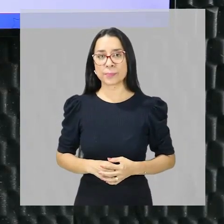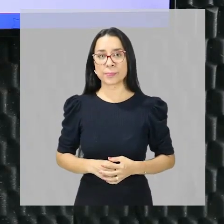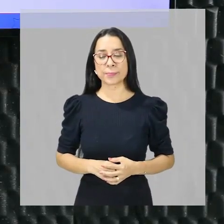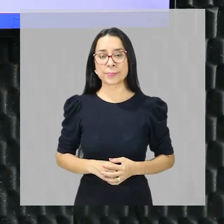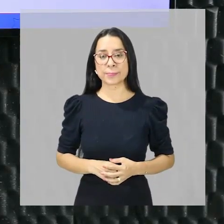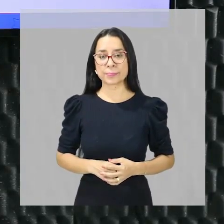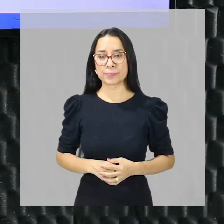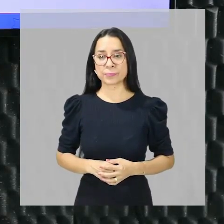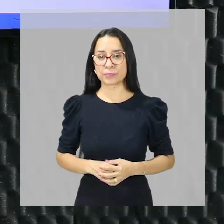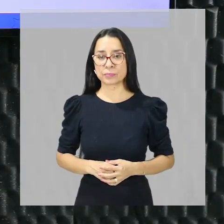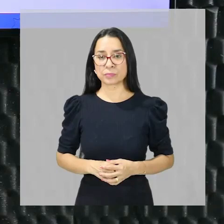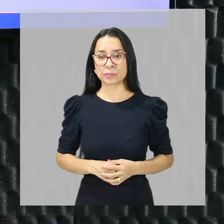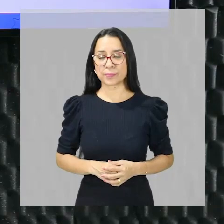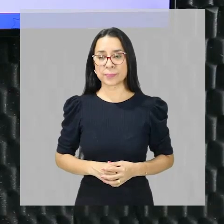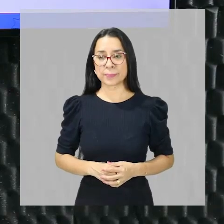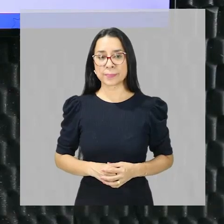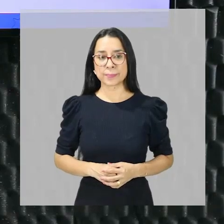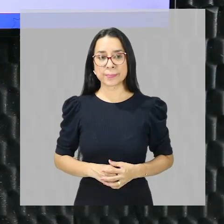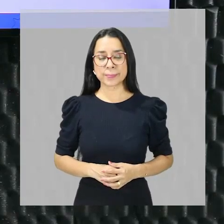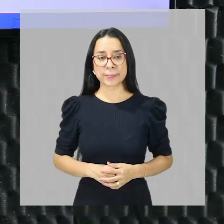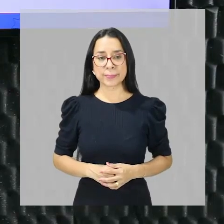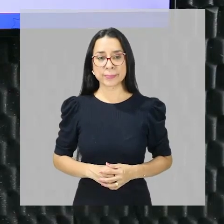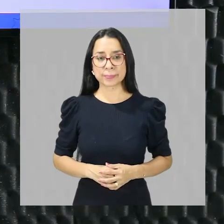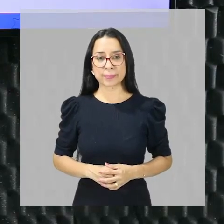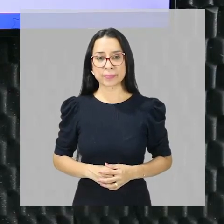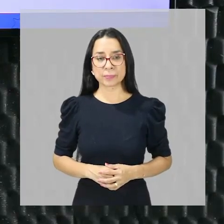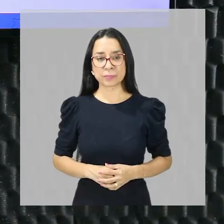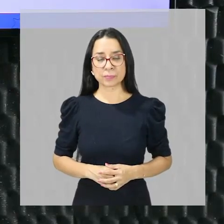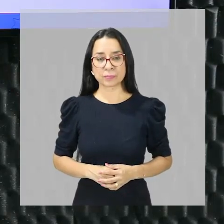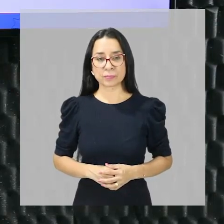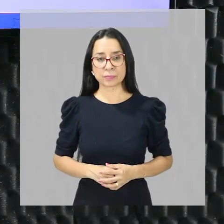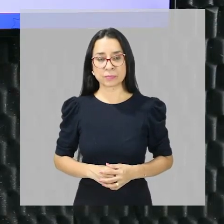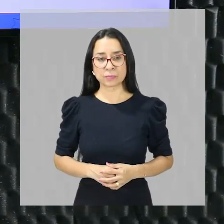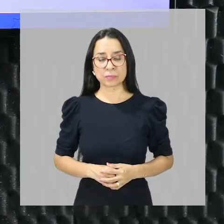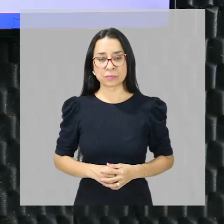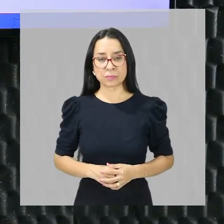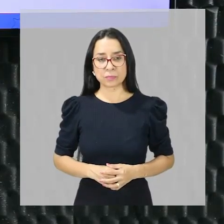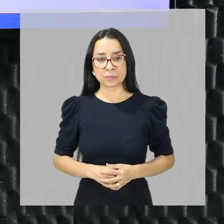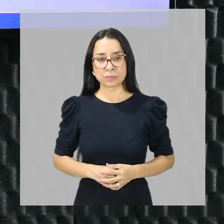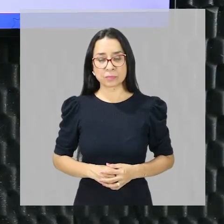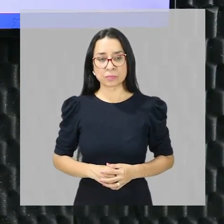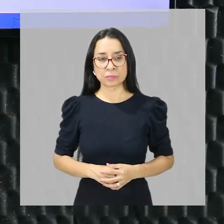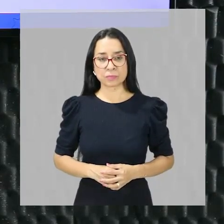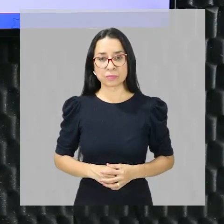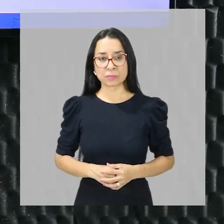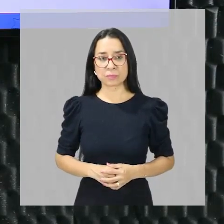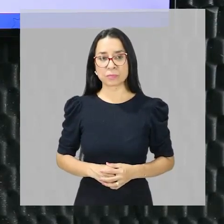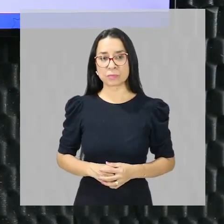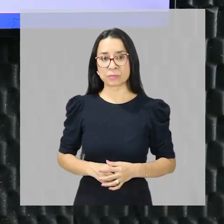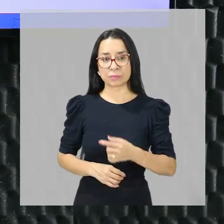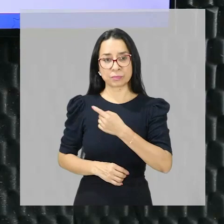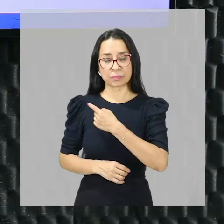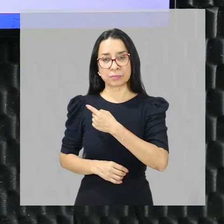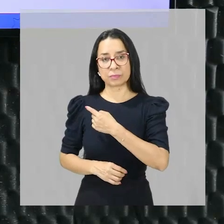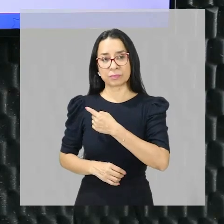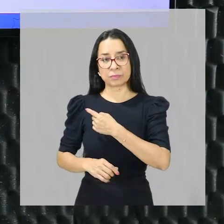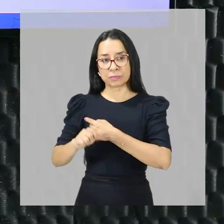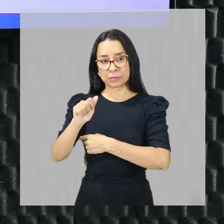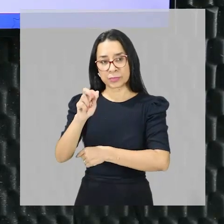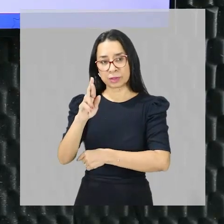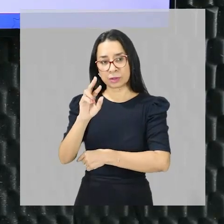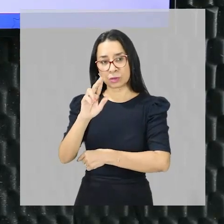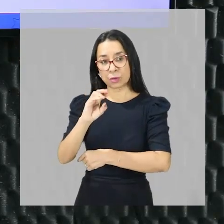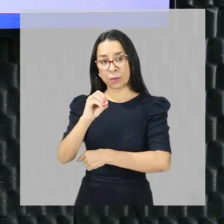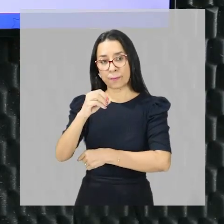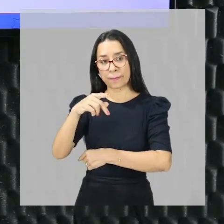atividades humanas que causa maior impacto sobre o ambiente natural, tá certo? A agropecuária envolve aí,